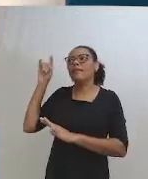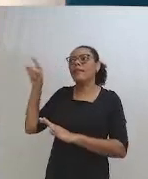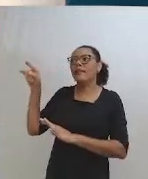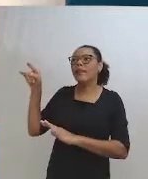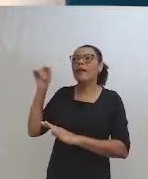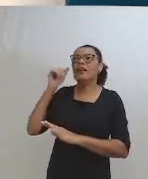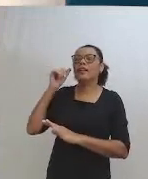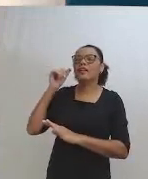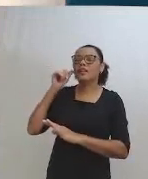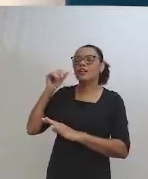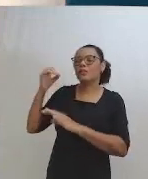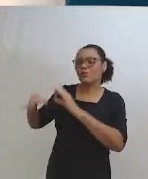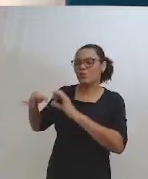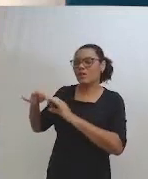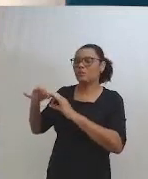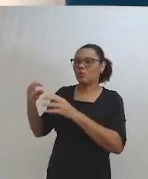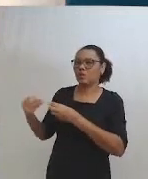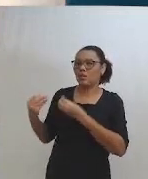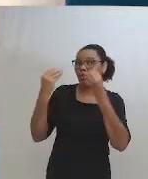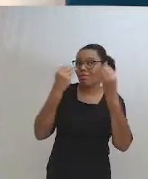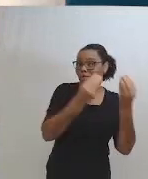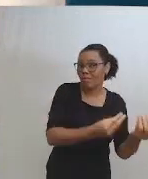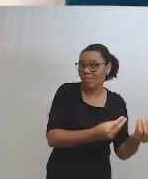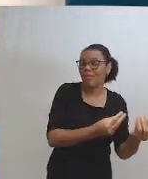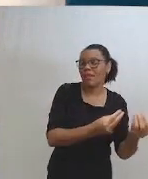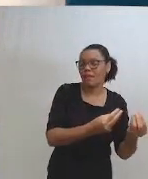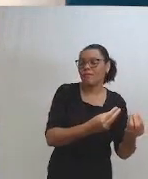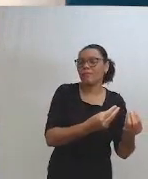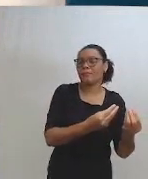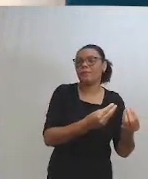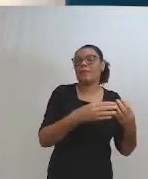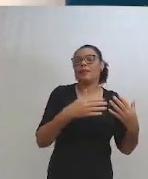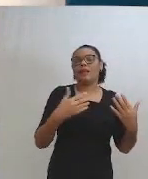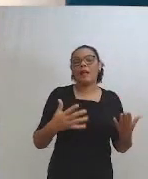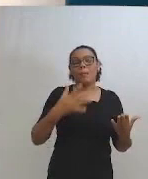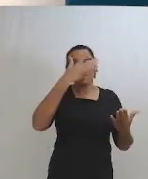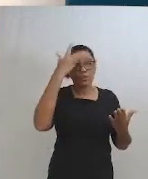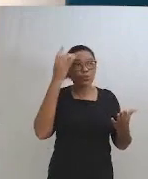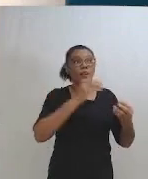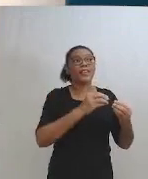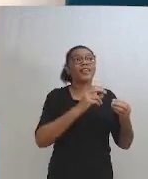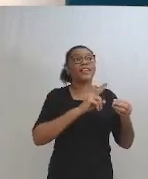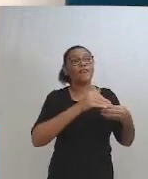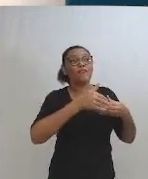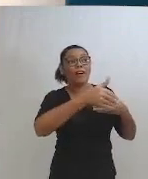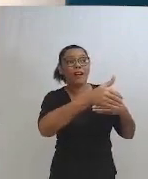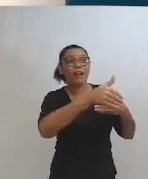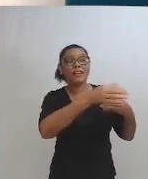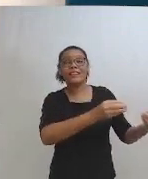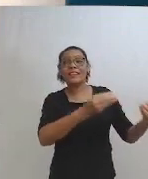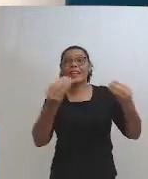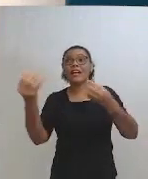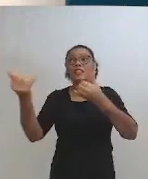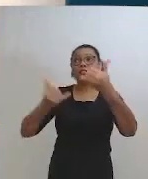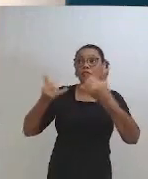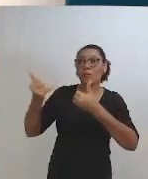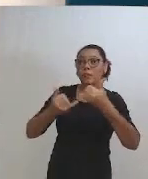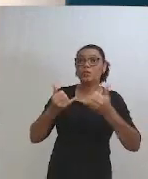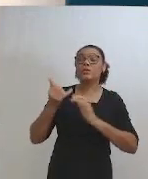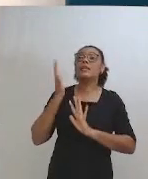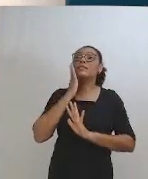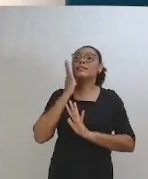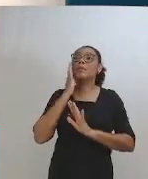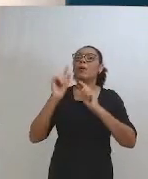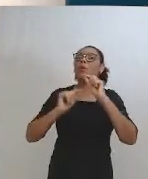transferir a quem vai prestar as informações, saber, delimitar o que vai informar. É o que o